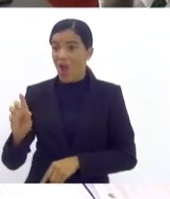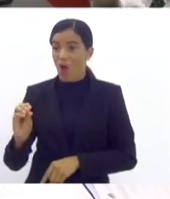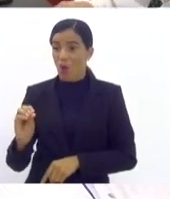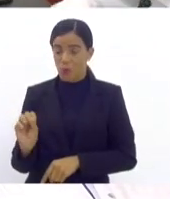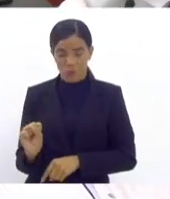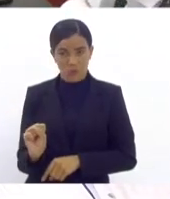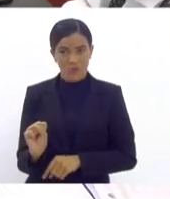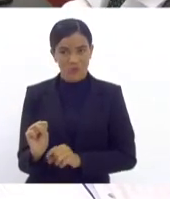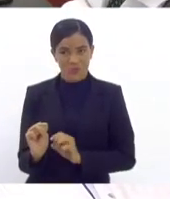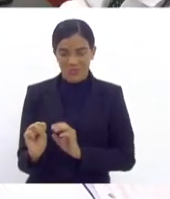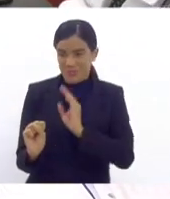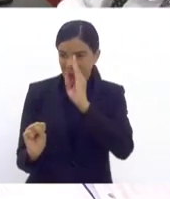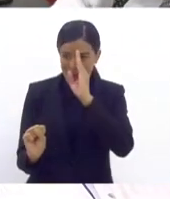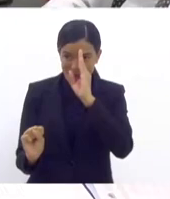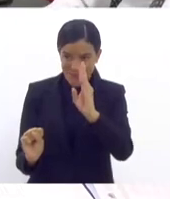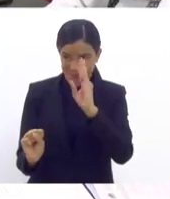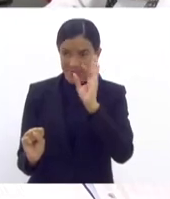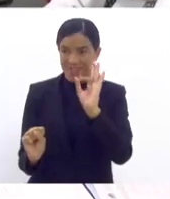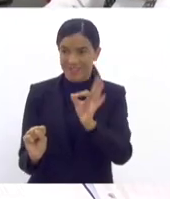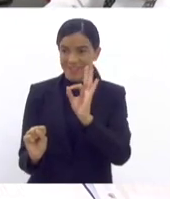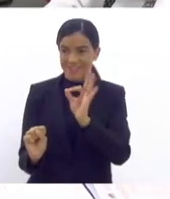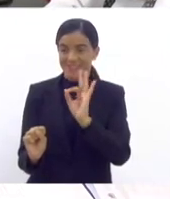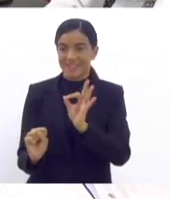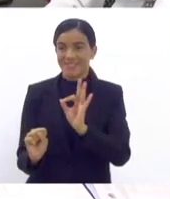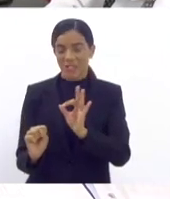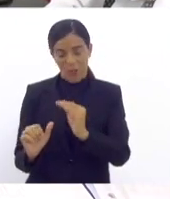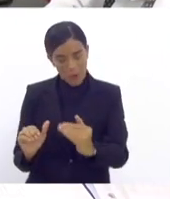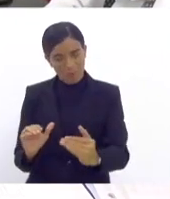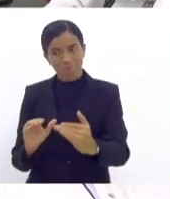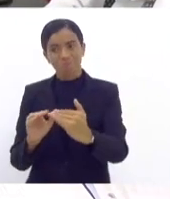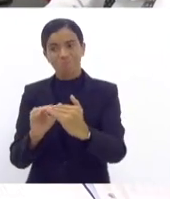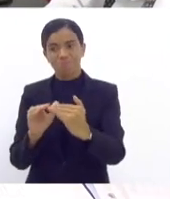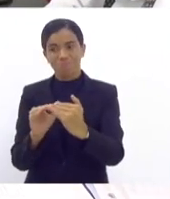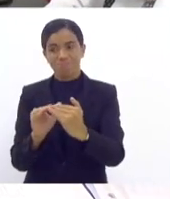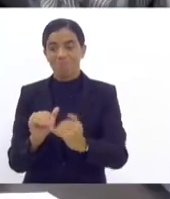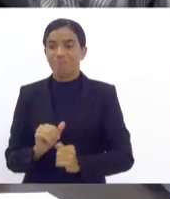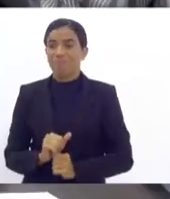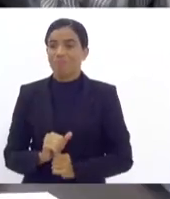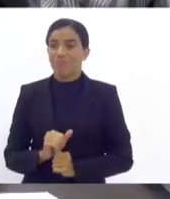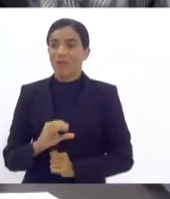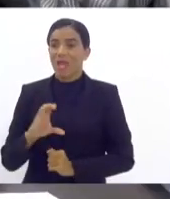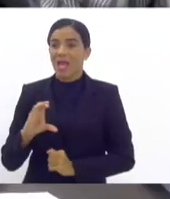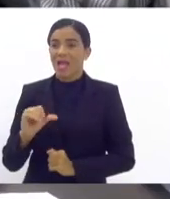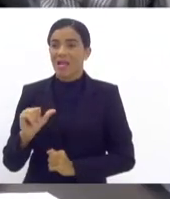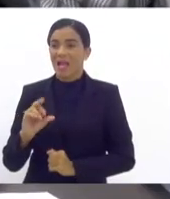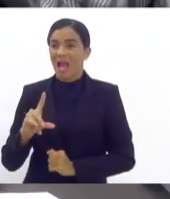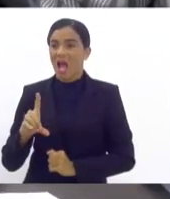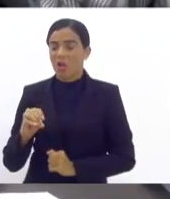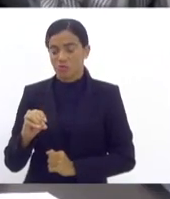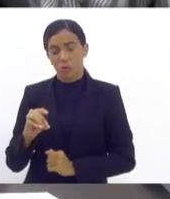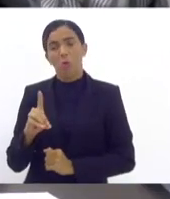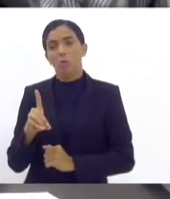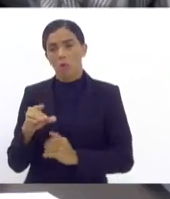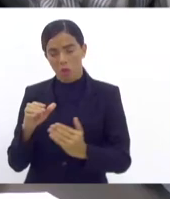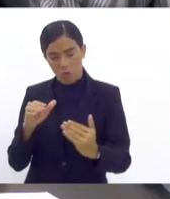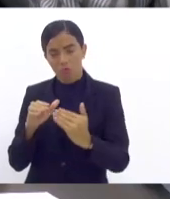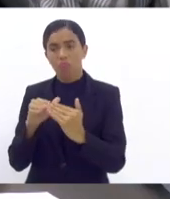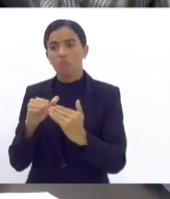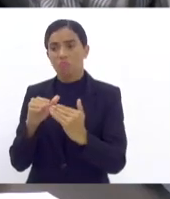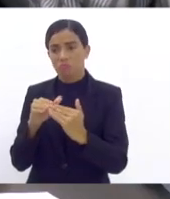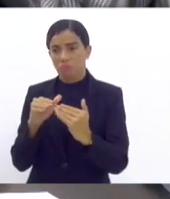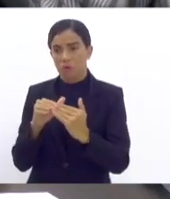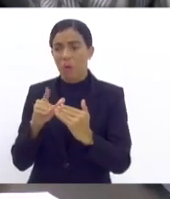Prioritariamente. Eu tô com o Serginho. Deputado Carlos Domingues. eu voto favoravelmente, mas